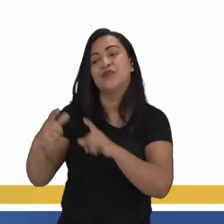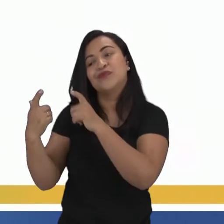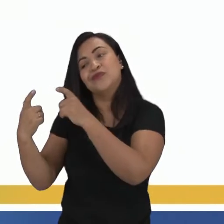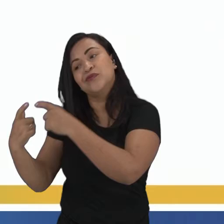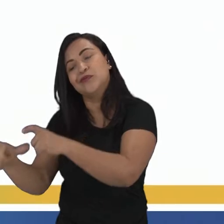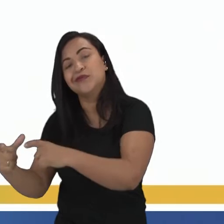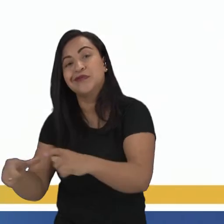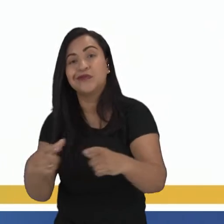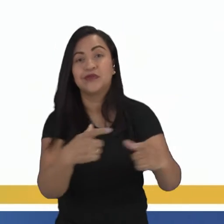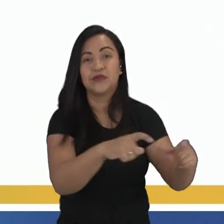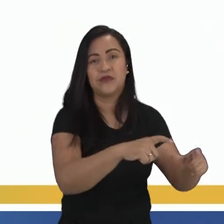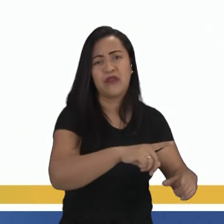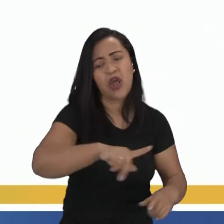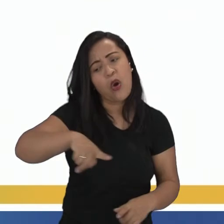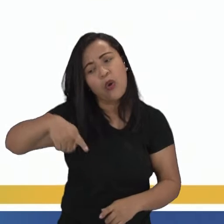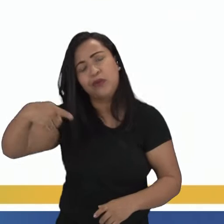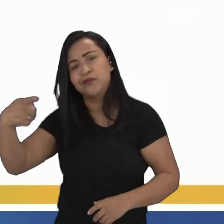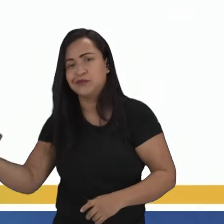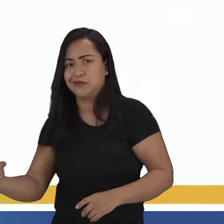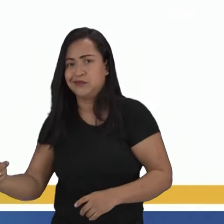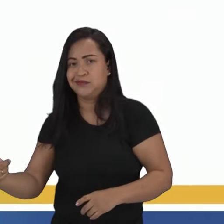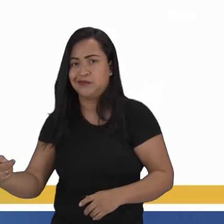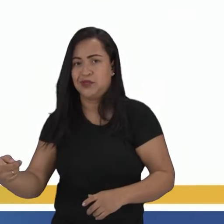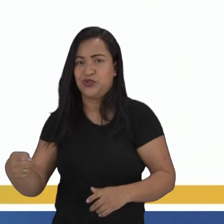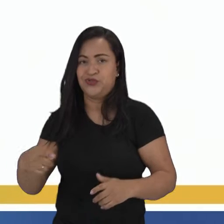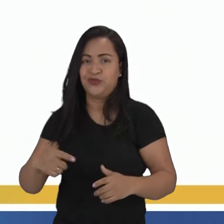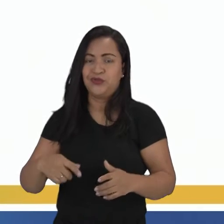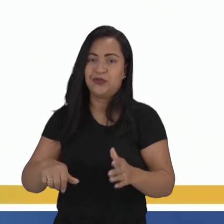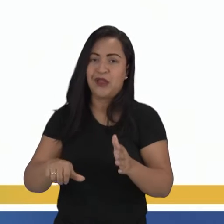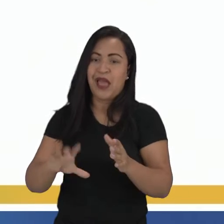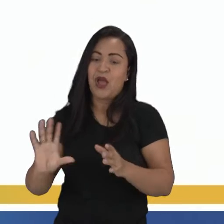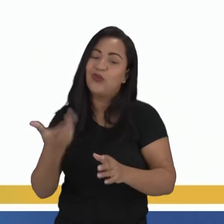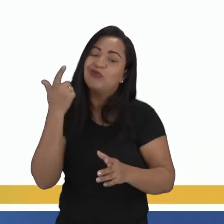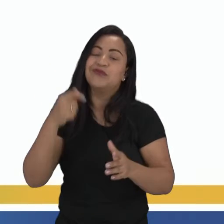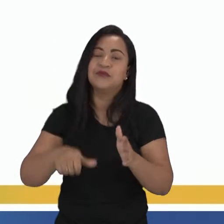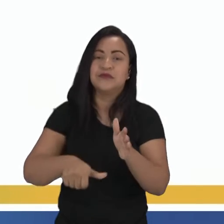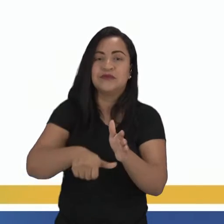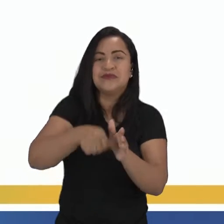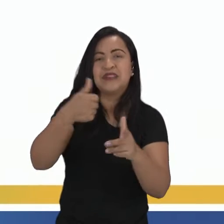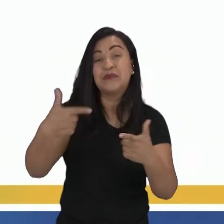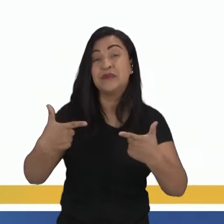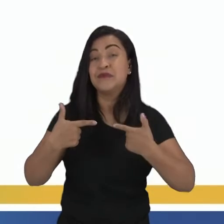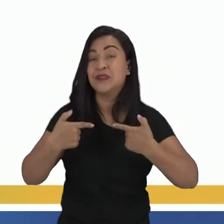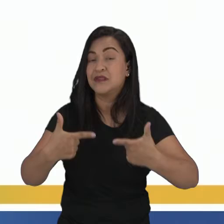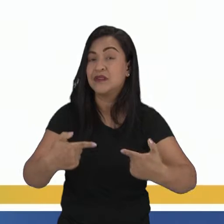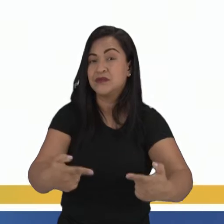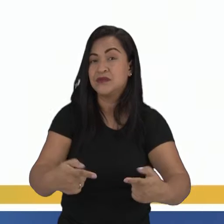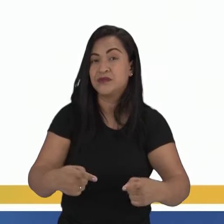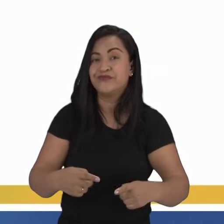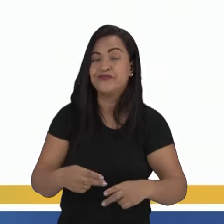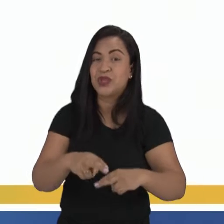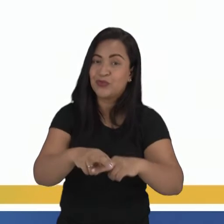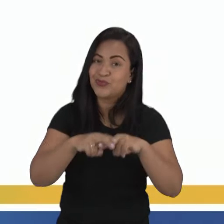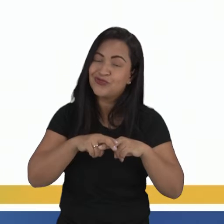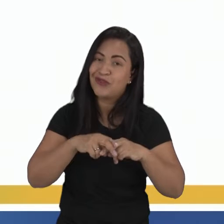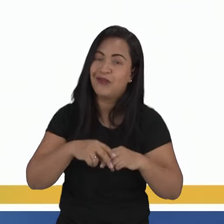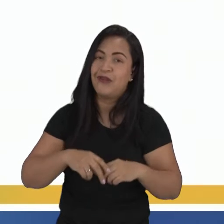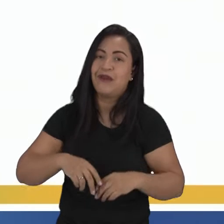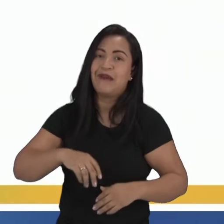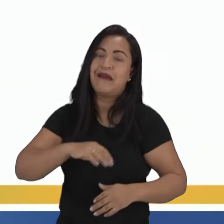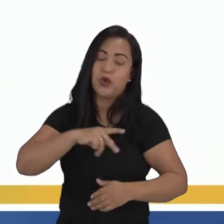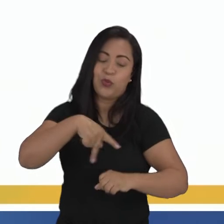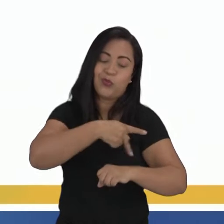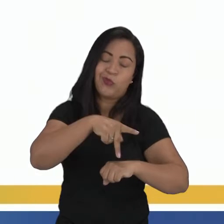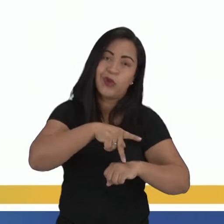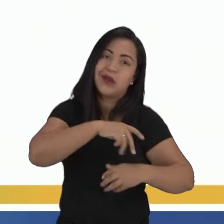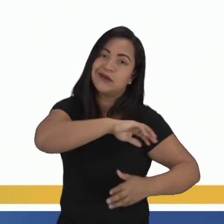assim, póstumamente à Primeira Guerra Mundial. Então era a única que poderia divulgar as informações sobre